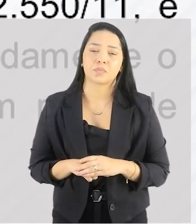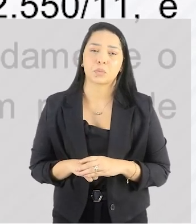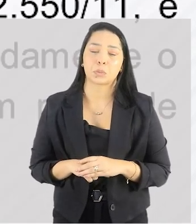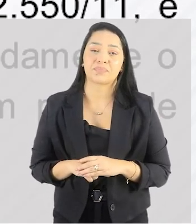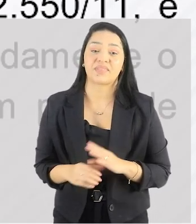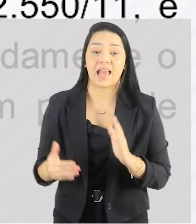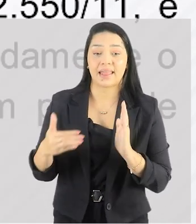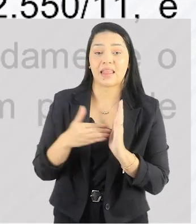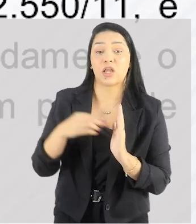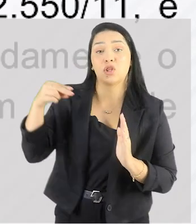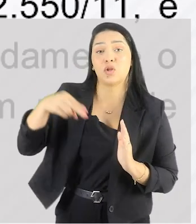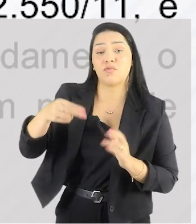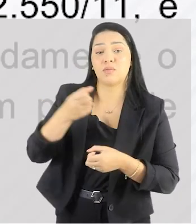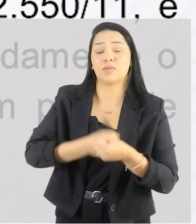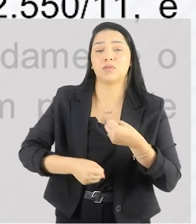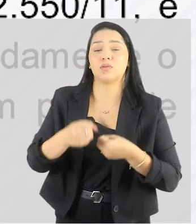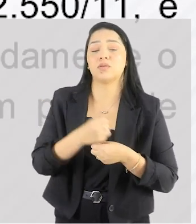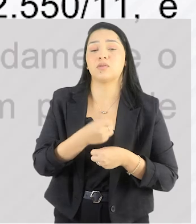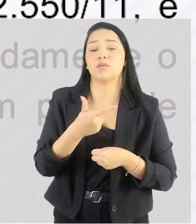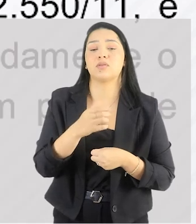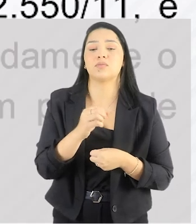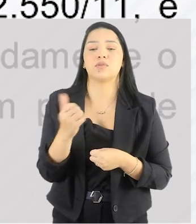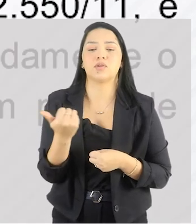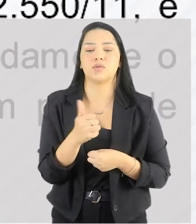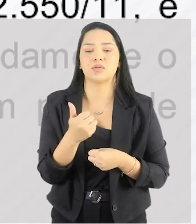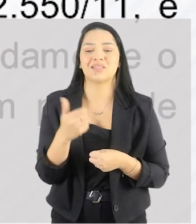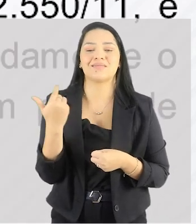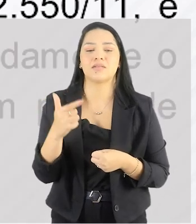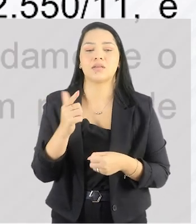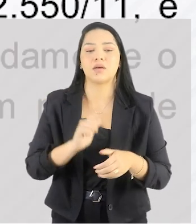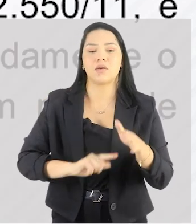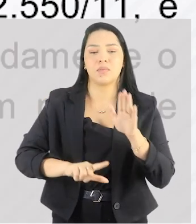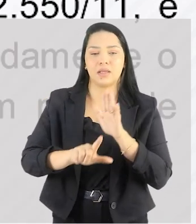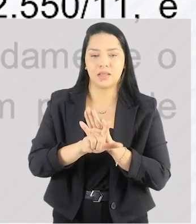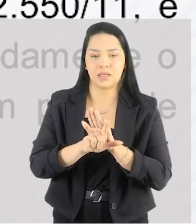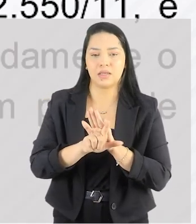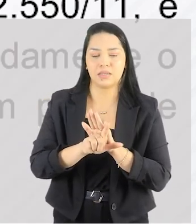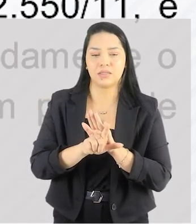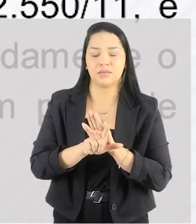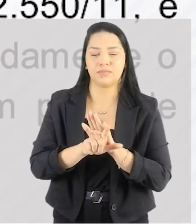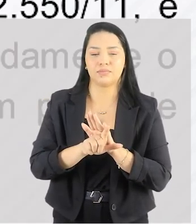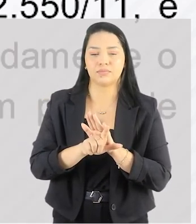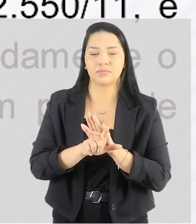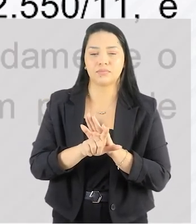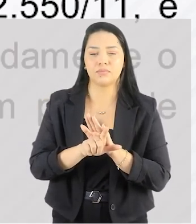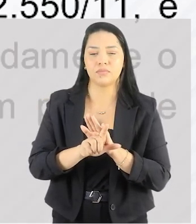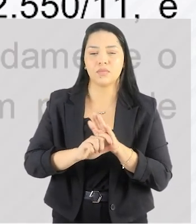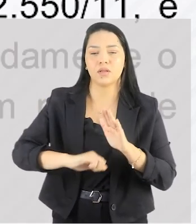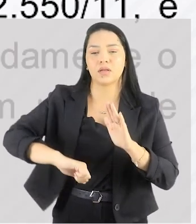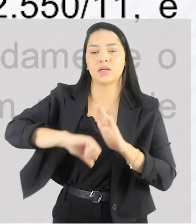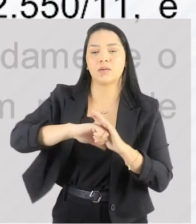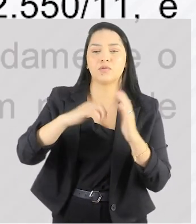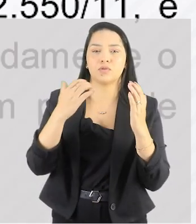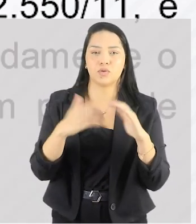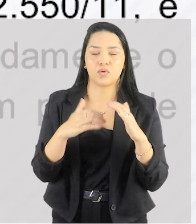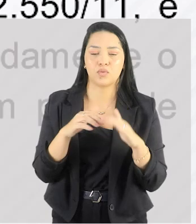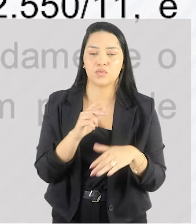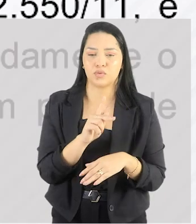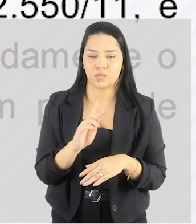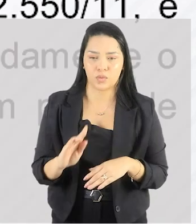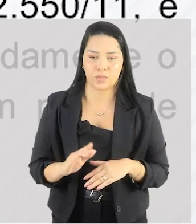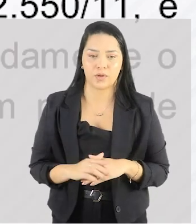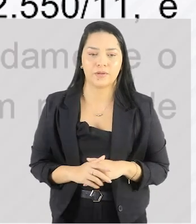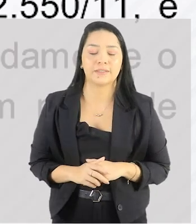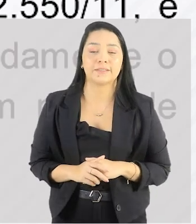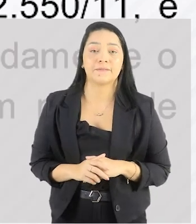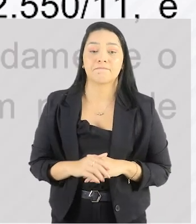Até novembro de 2011, não havia uma lei específica que punisse fraude em